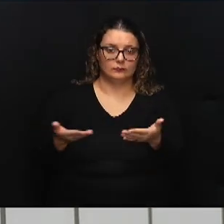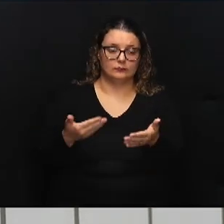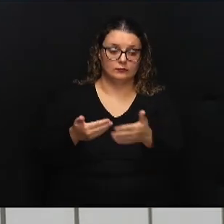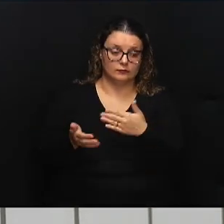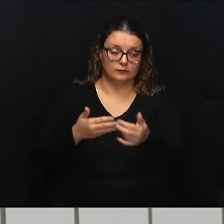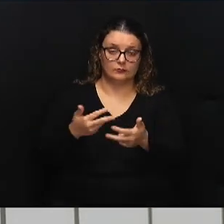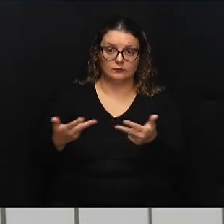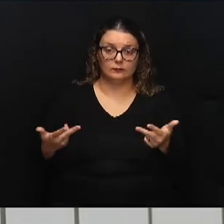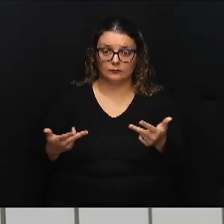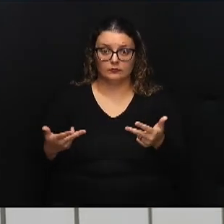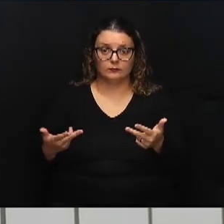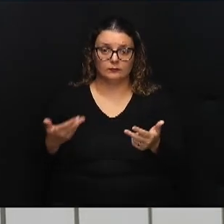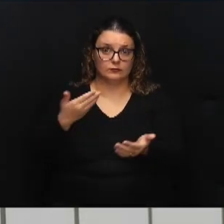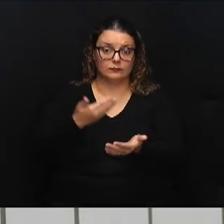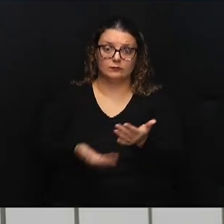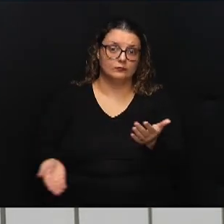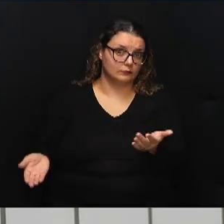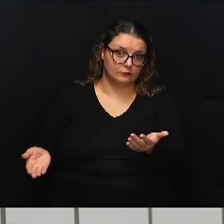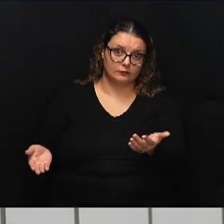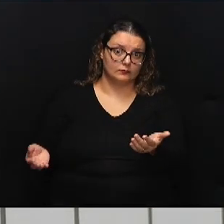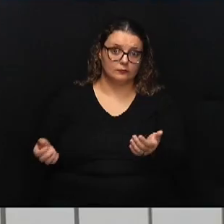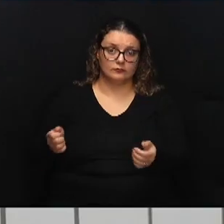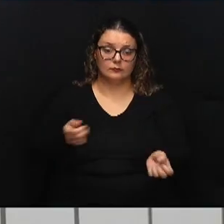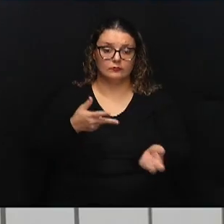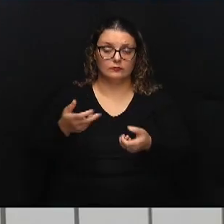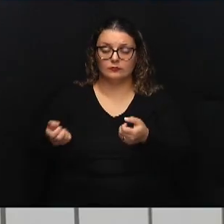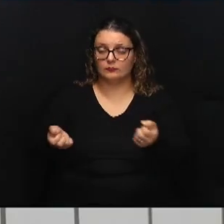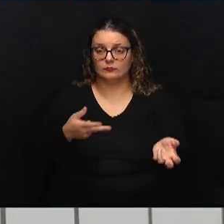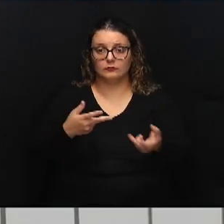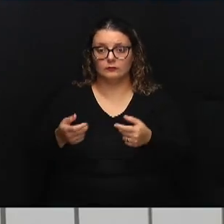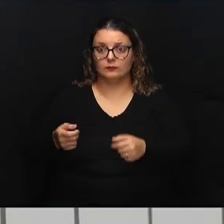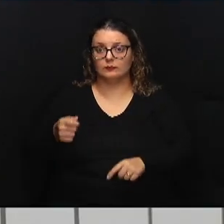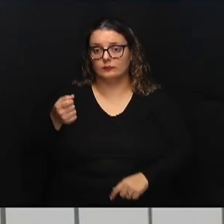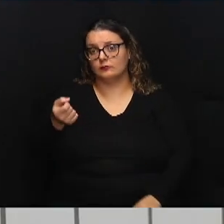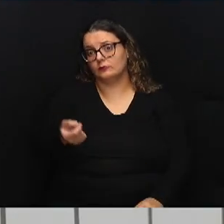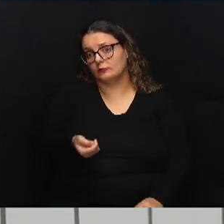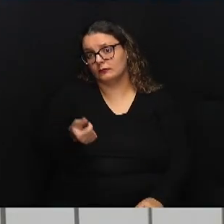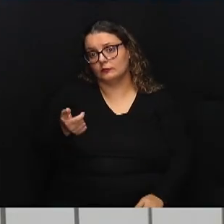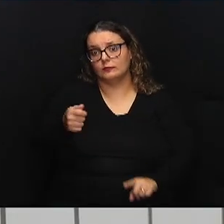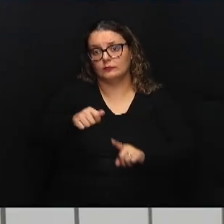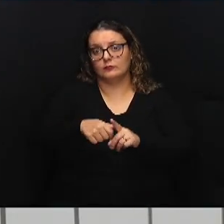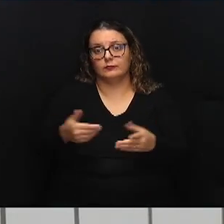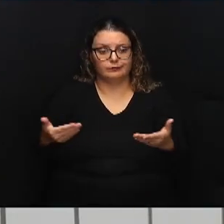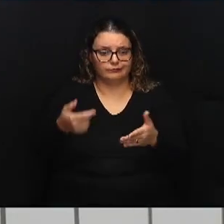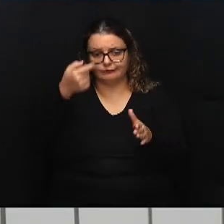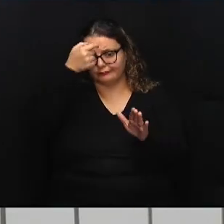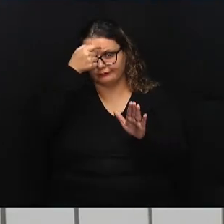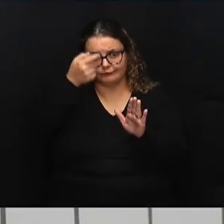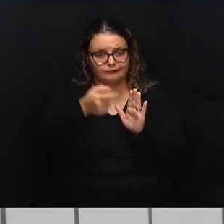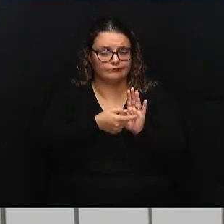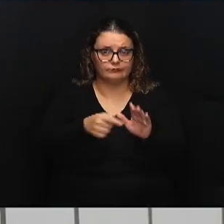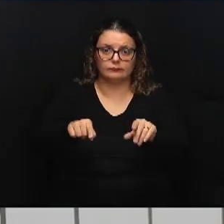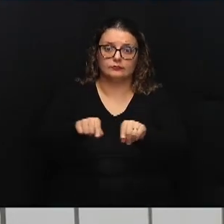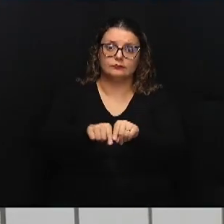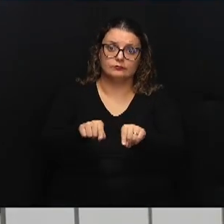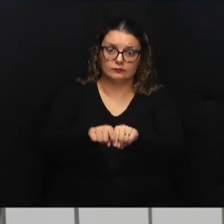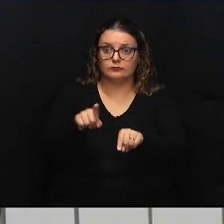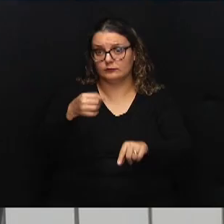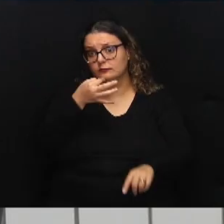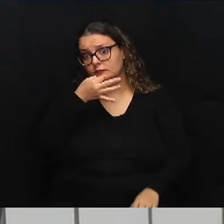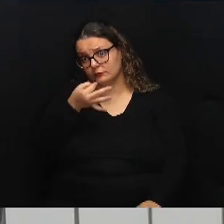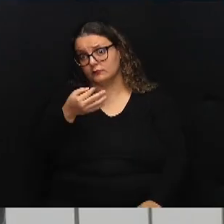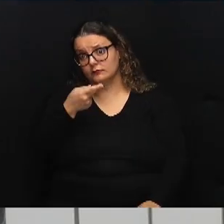coisa fica desatualizada em poucos meses. Agora, então, com a inteligência artificial, inclusive é uma sugestão que eu